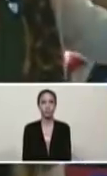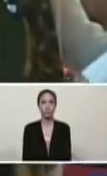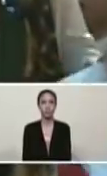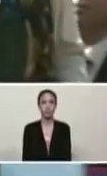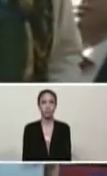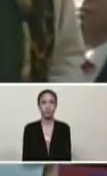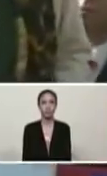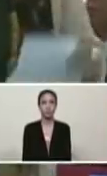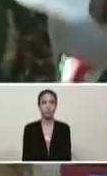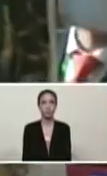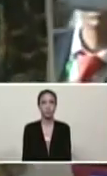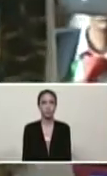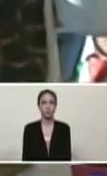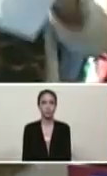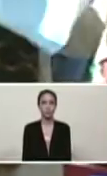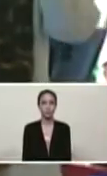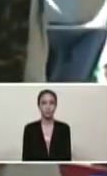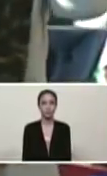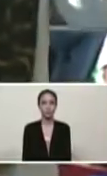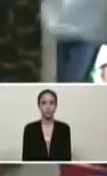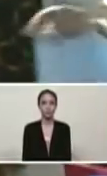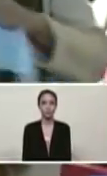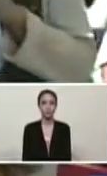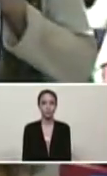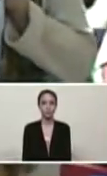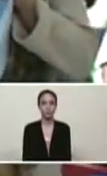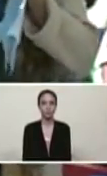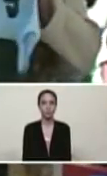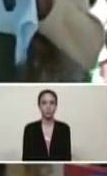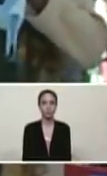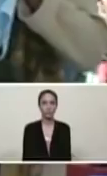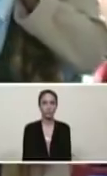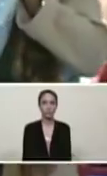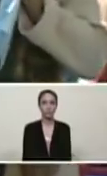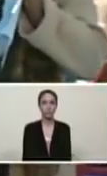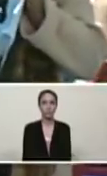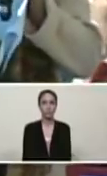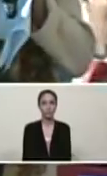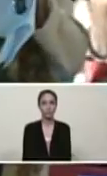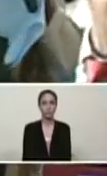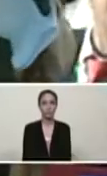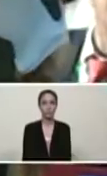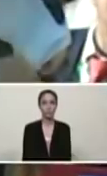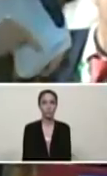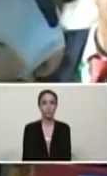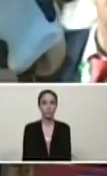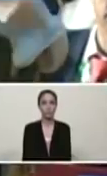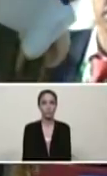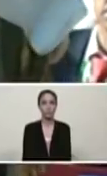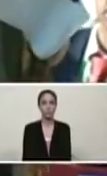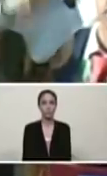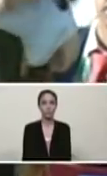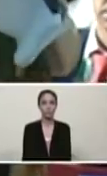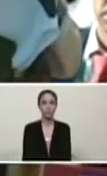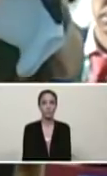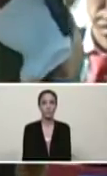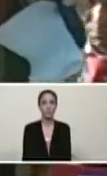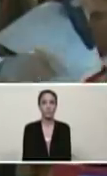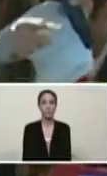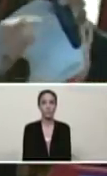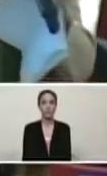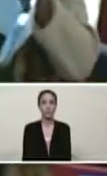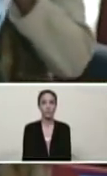ao imperialismo, a capital da luta pela paz, nos dias de hoje, os mesmos dias que o